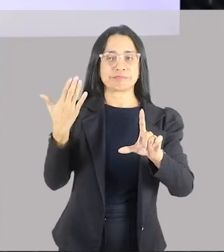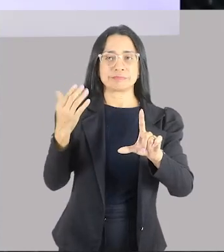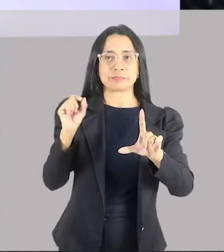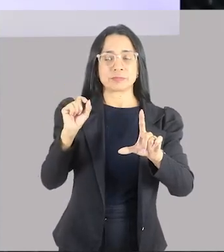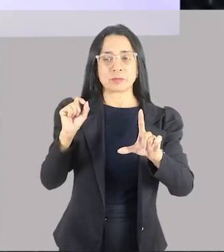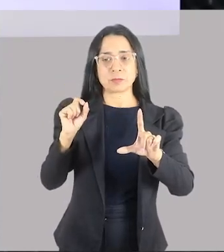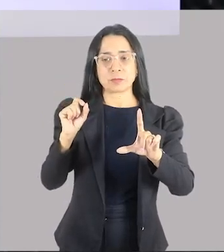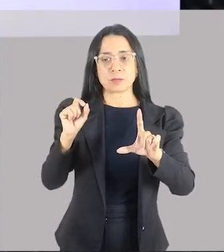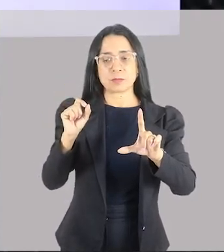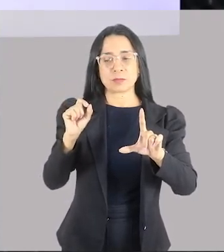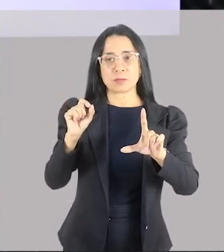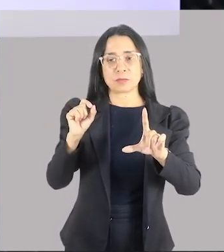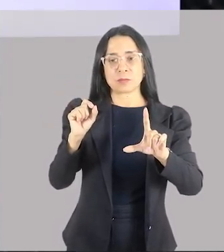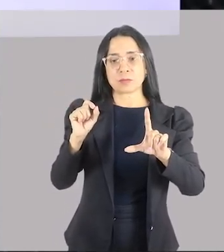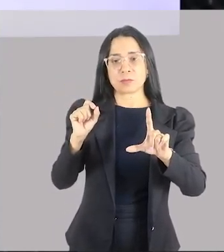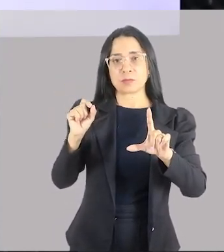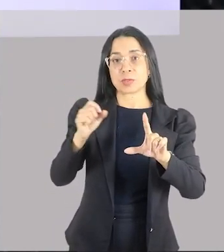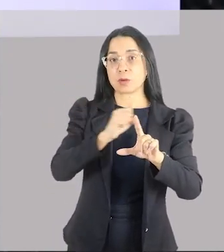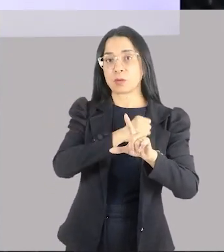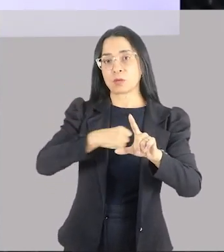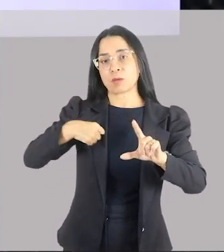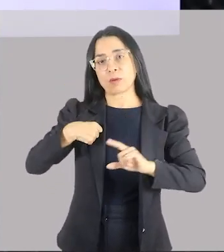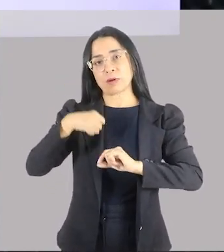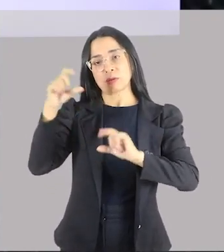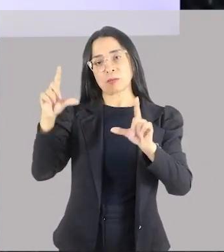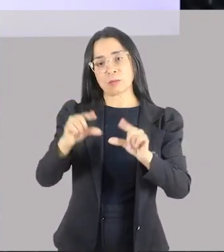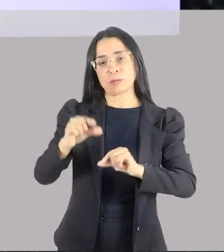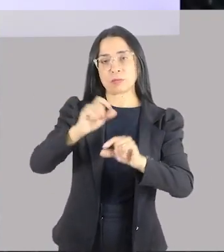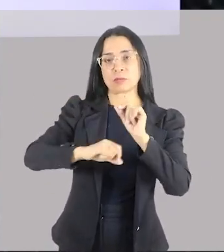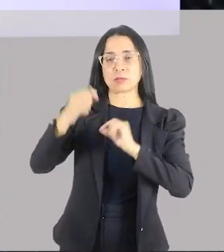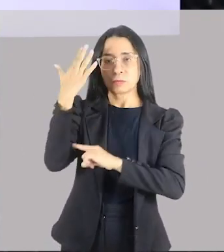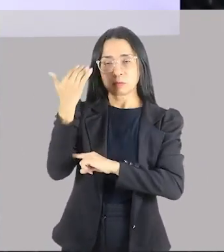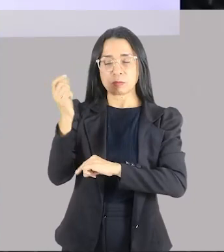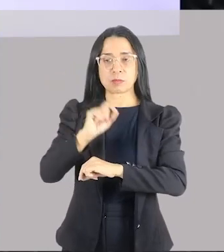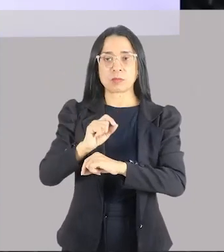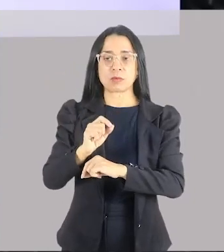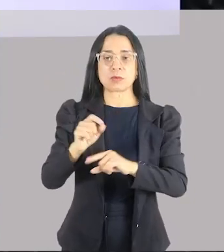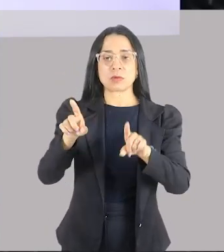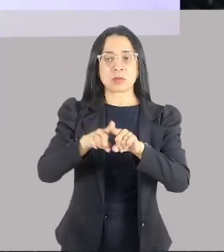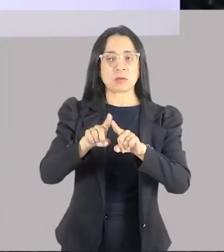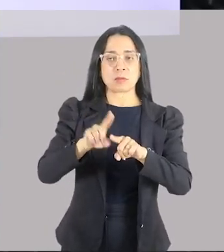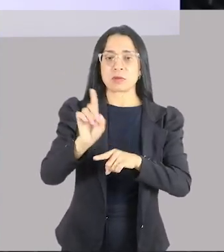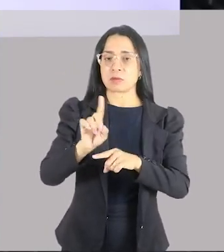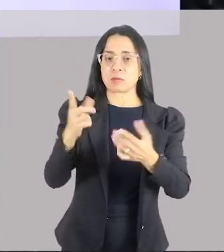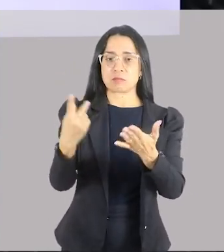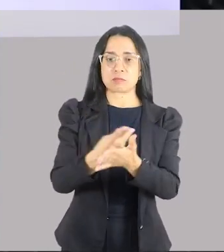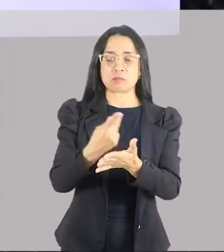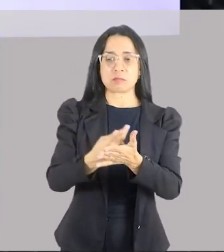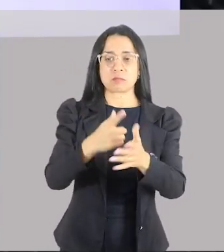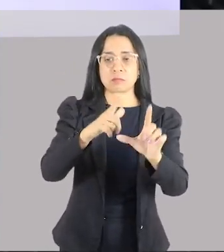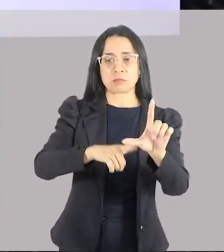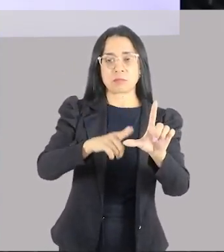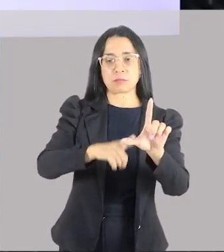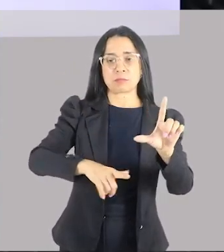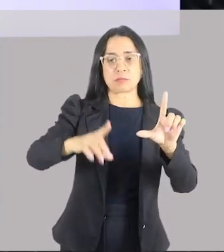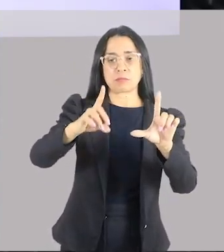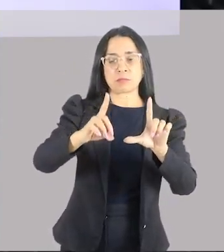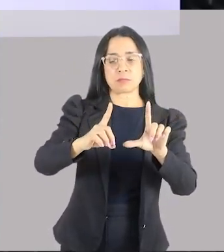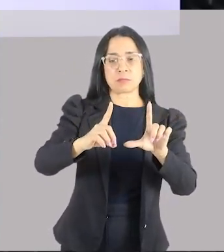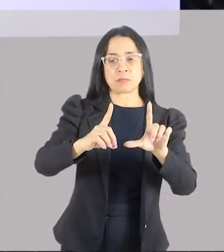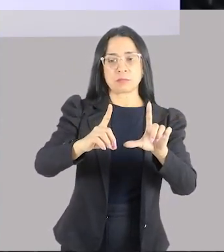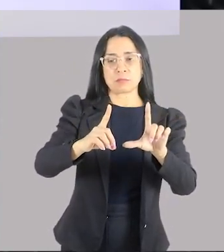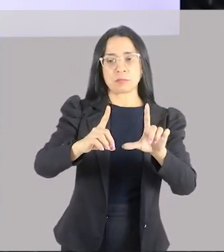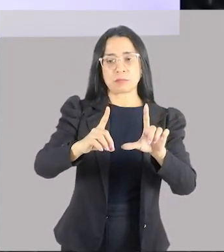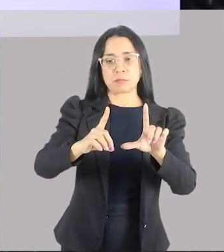Diógenes, dos socráticos menores famosos, tá? Que também não é o caso. Epicurismo, filosofia helenística também, assim